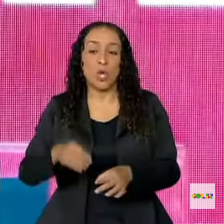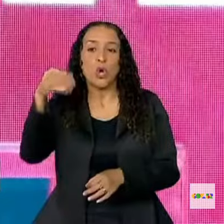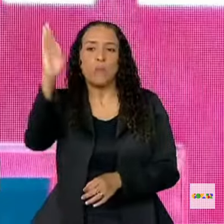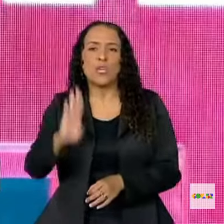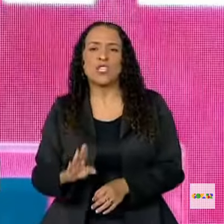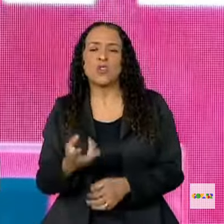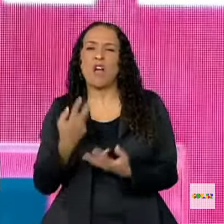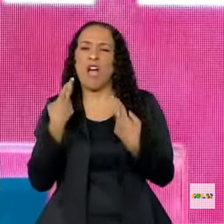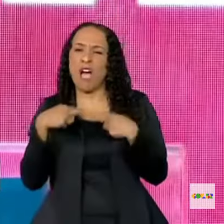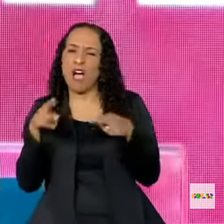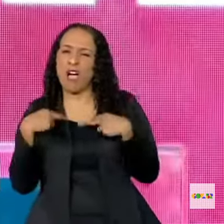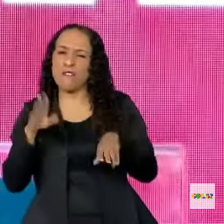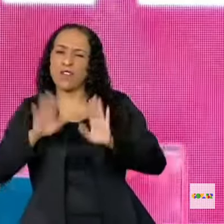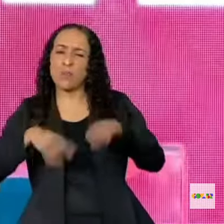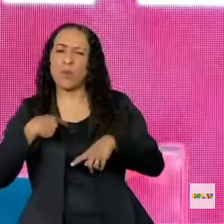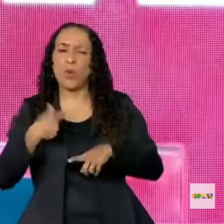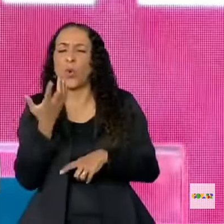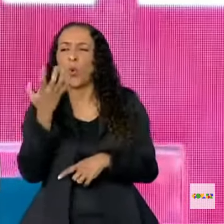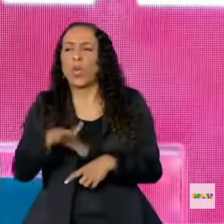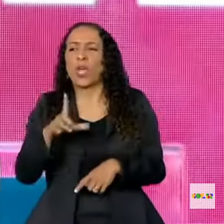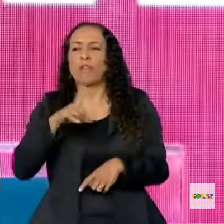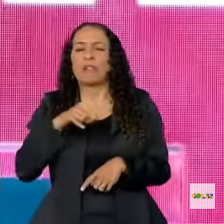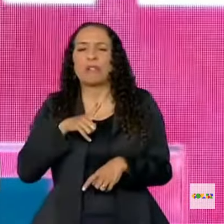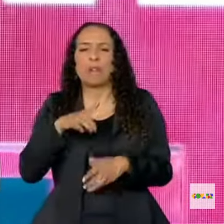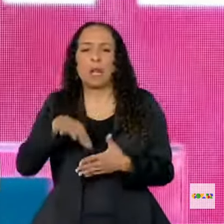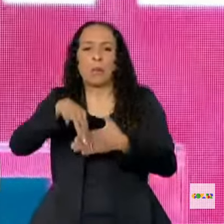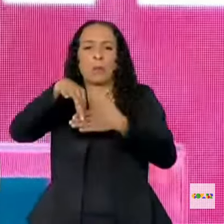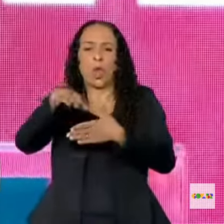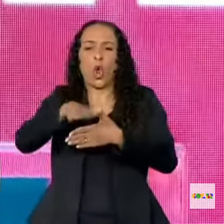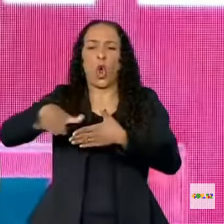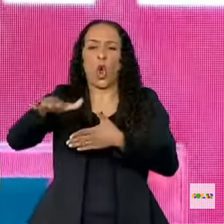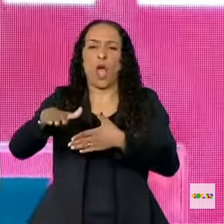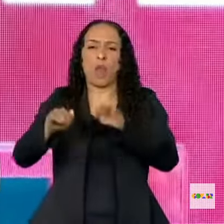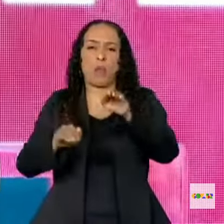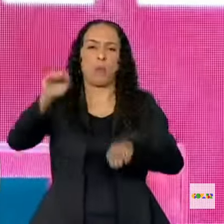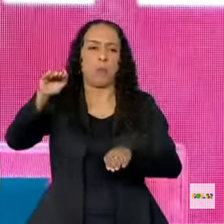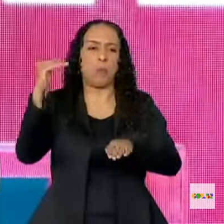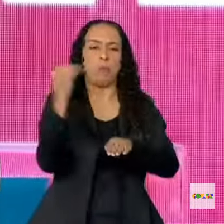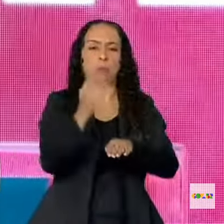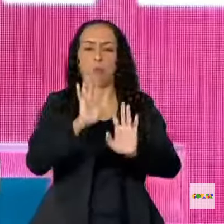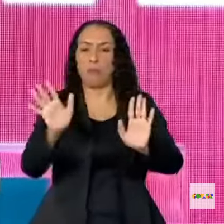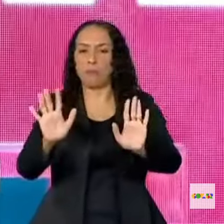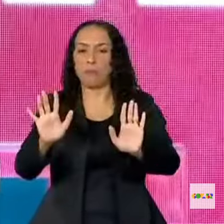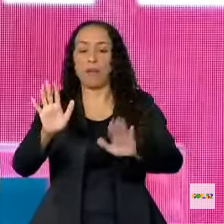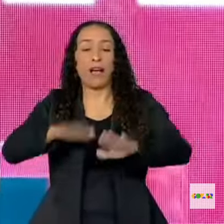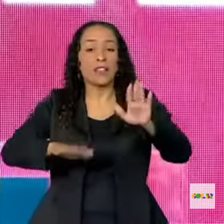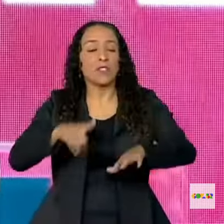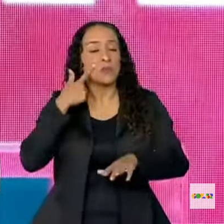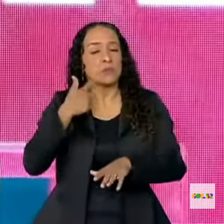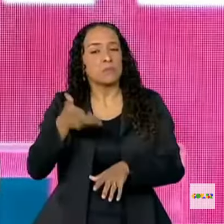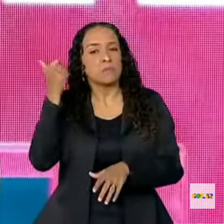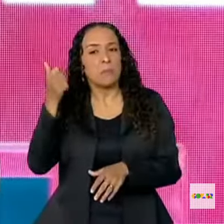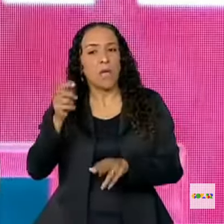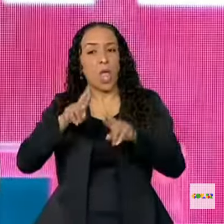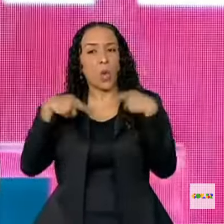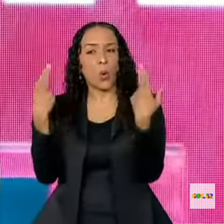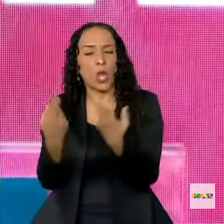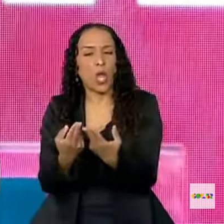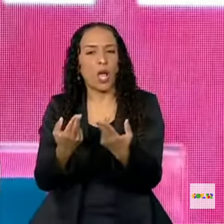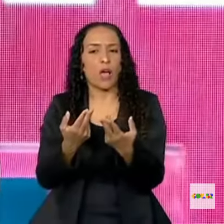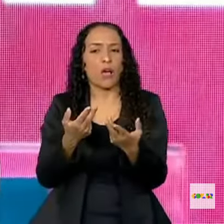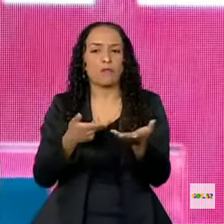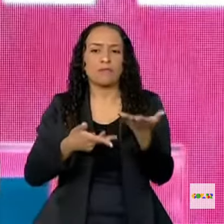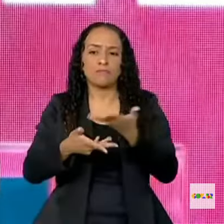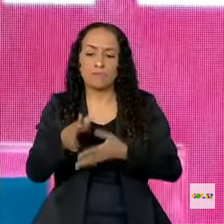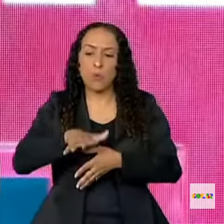me queixo muito porque eu não quero que tenha prevalência de um setor sobre outro muitas vezes você leva para uma reunião